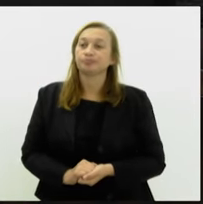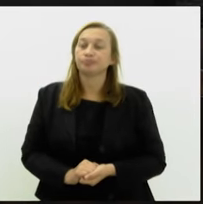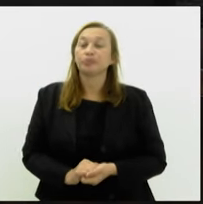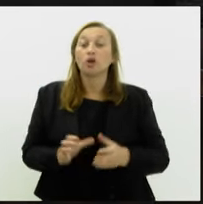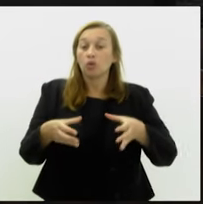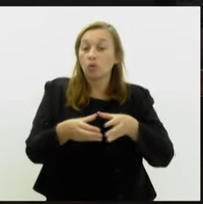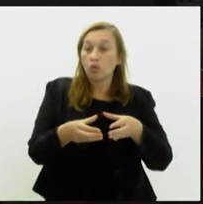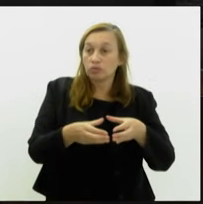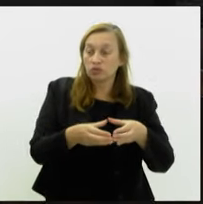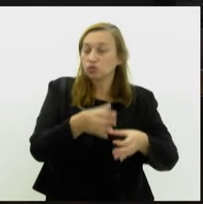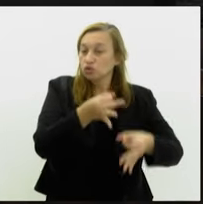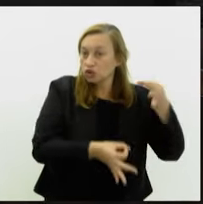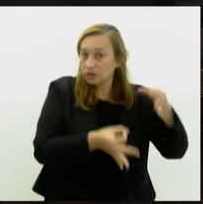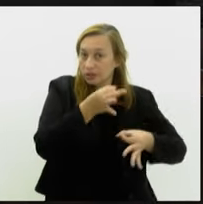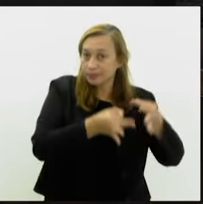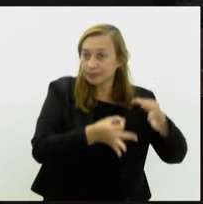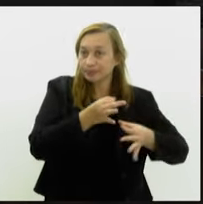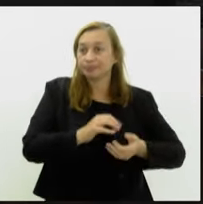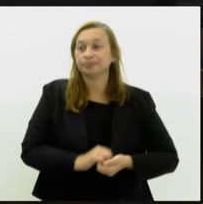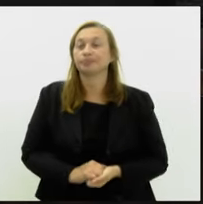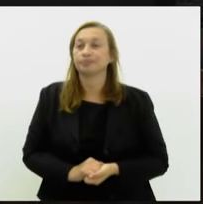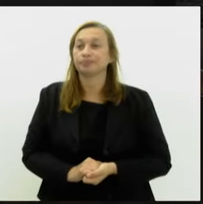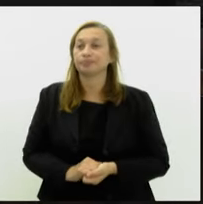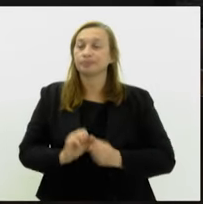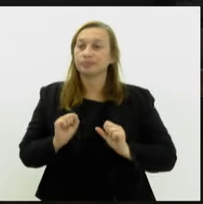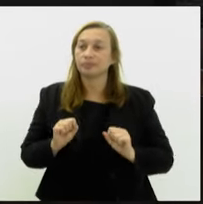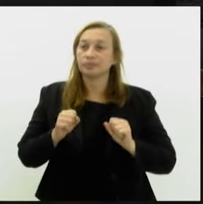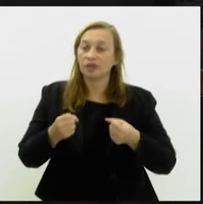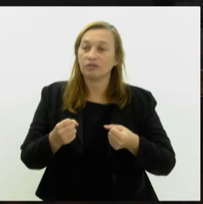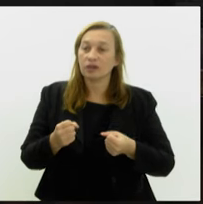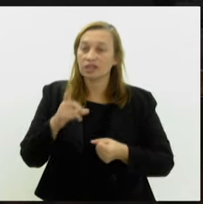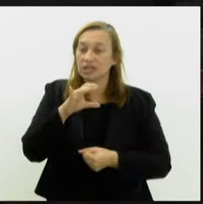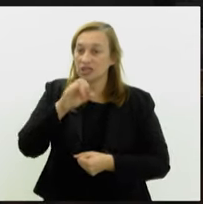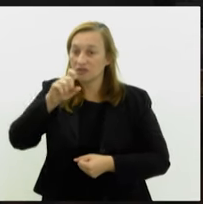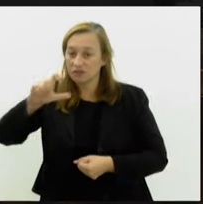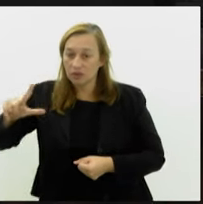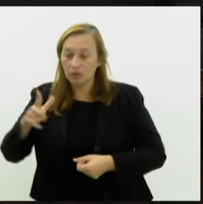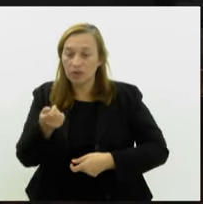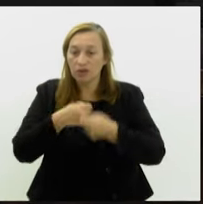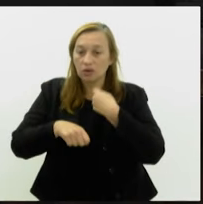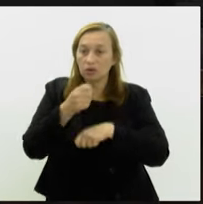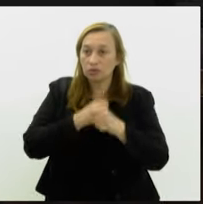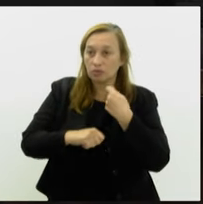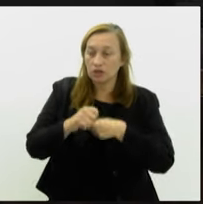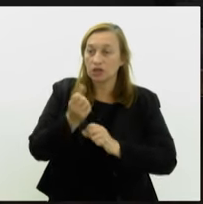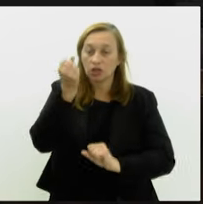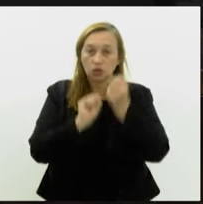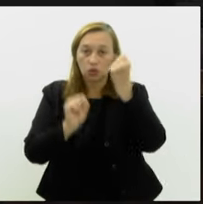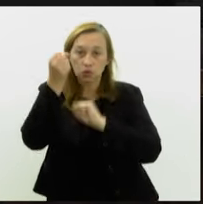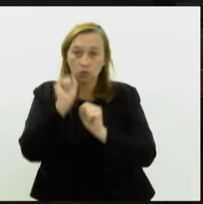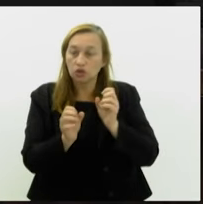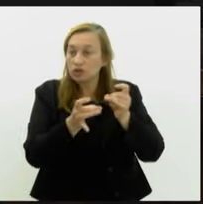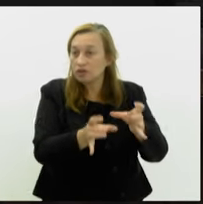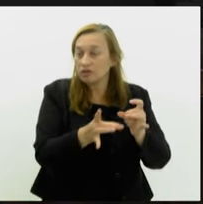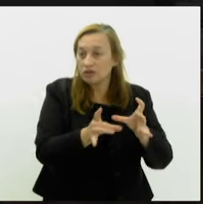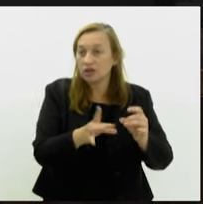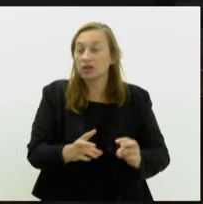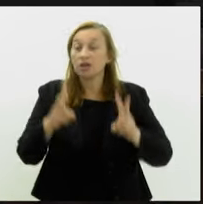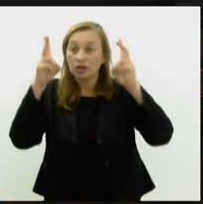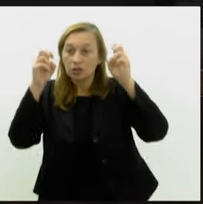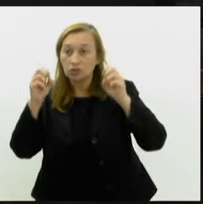das comissões de Constituição e Justiça, de Defesa Civil, Economia, Indústria e Comércio, de Assuntos